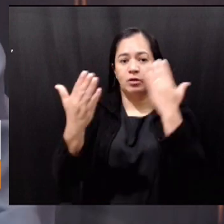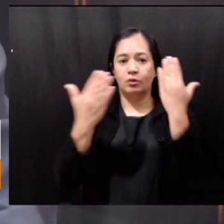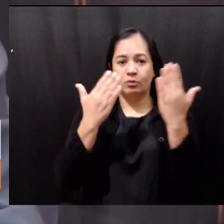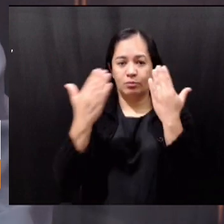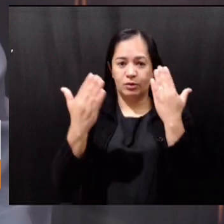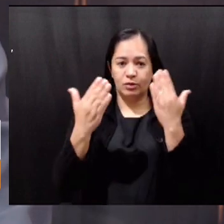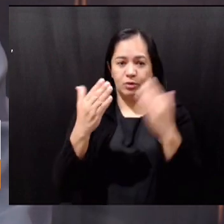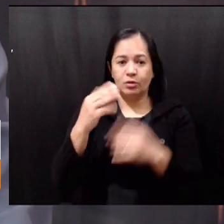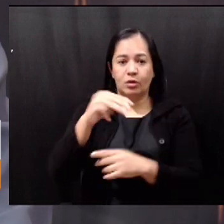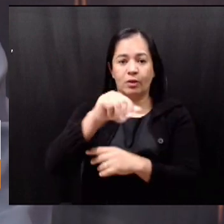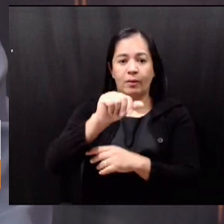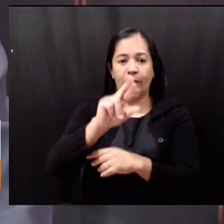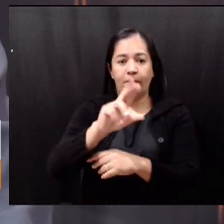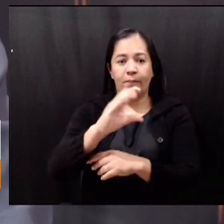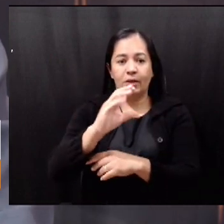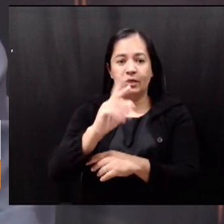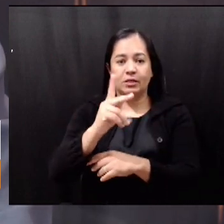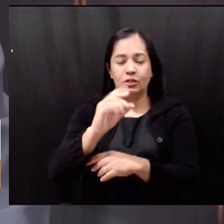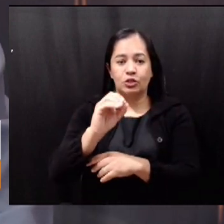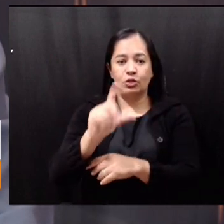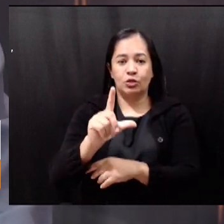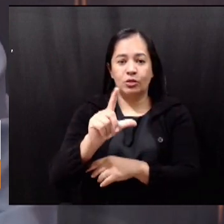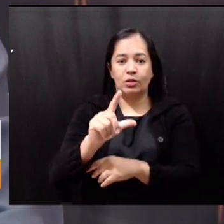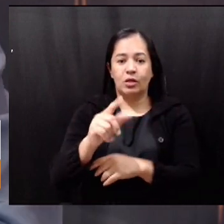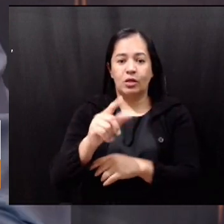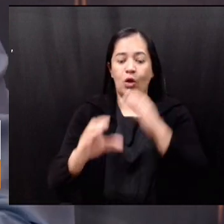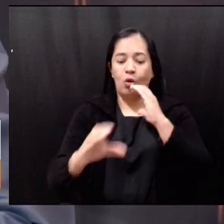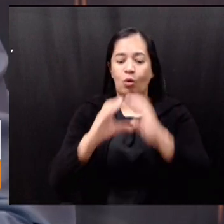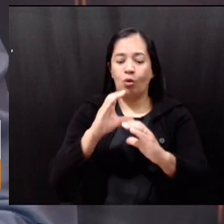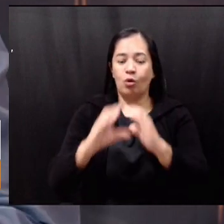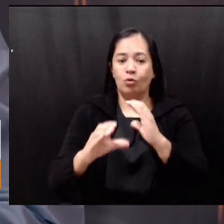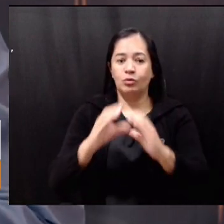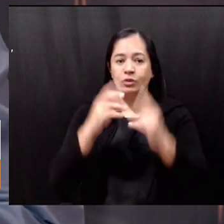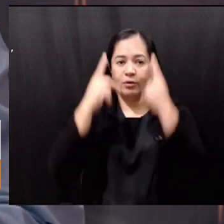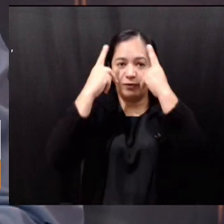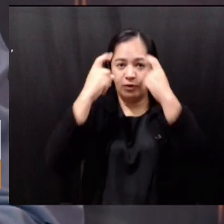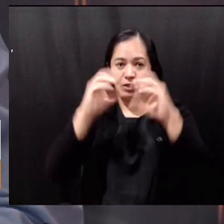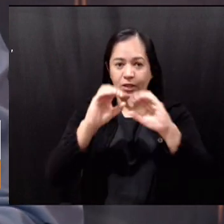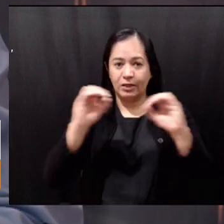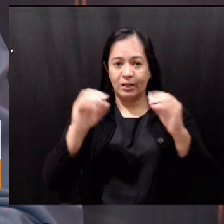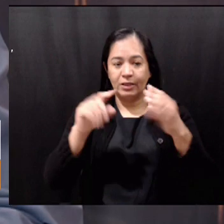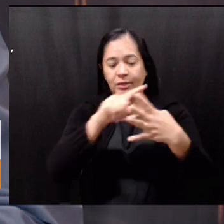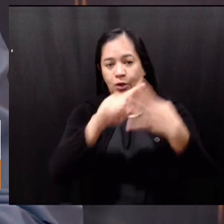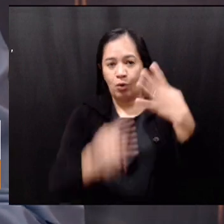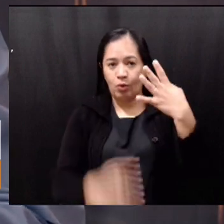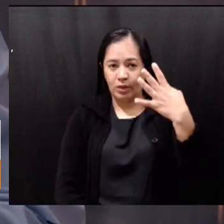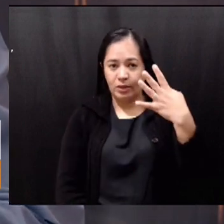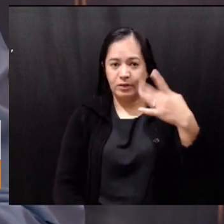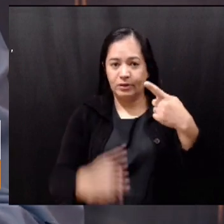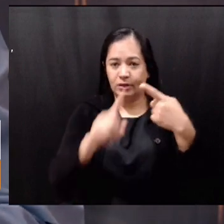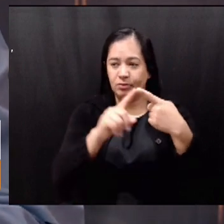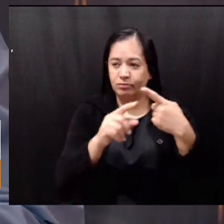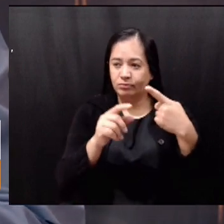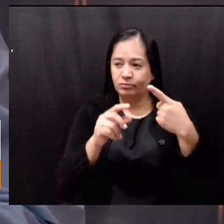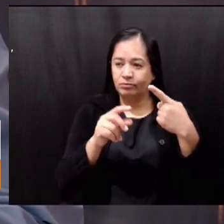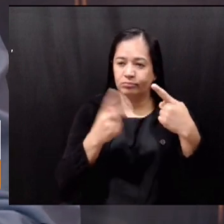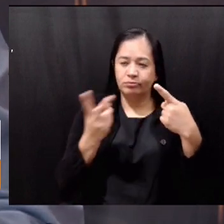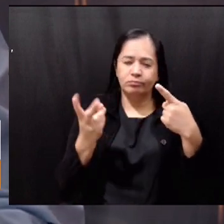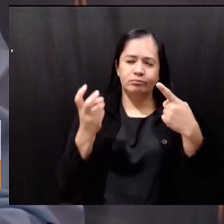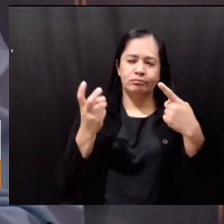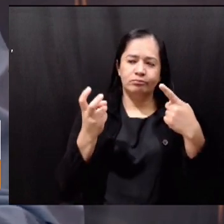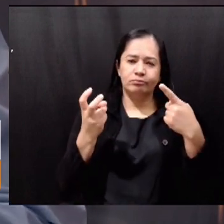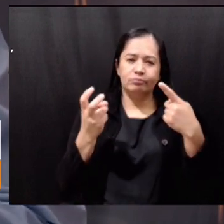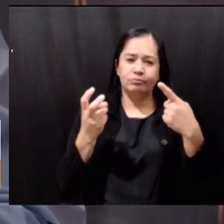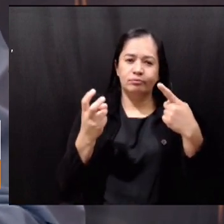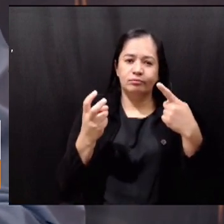sobre a comunicação não violenta, Uhum. né, que tem 4 pilares, né. A observação, tentar observar sem julgar